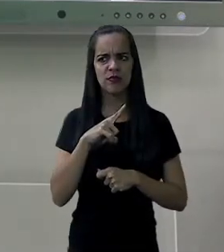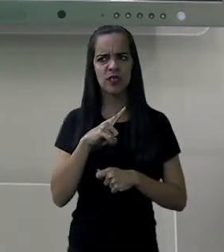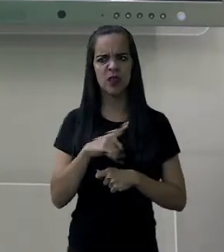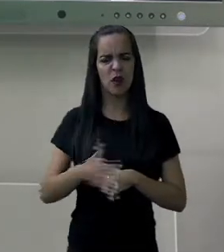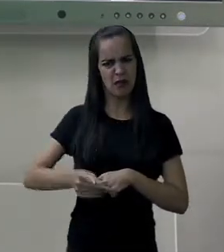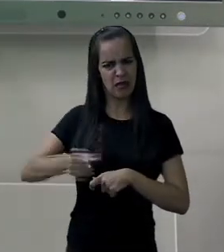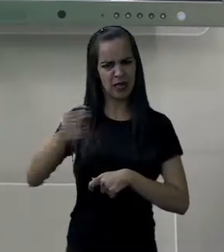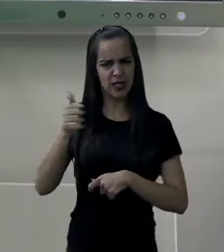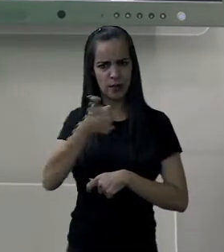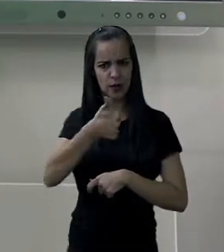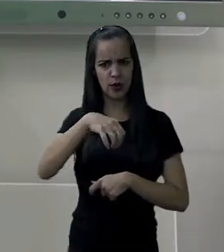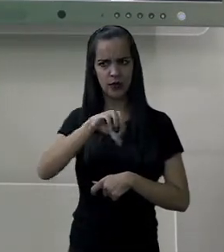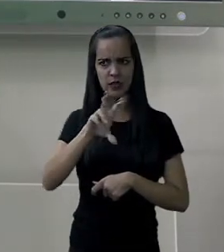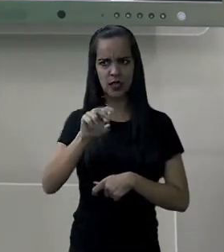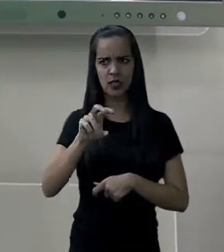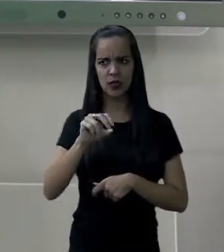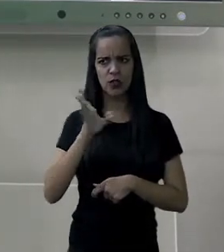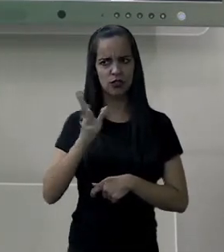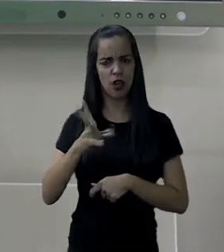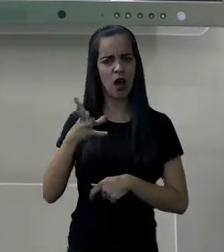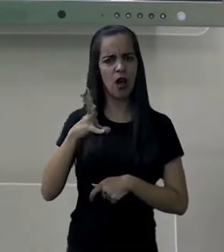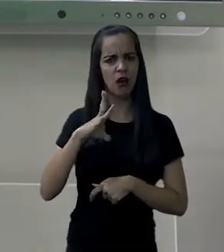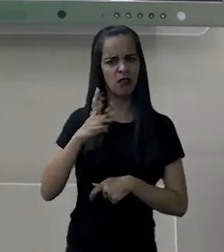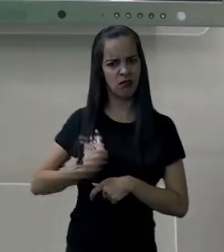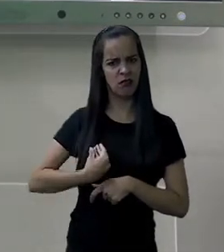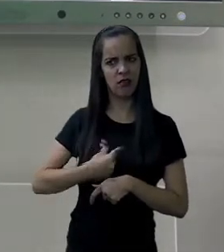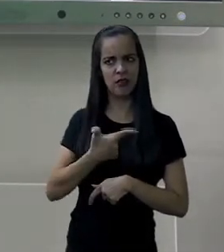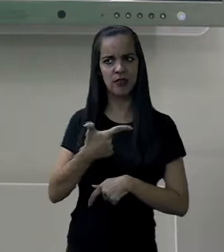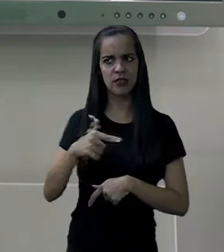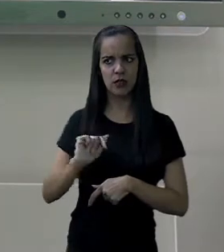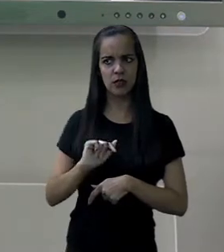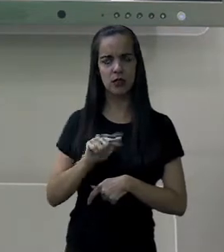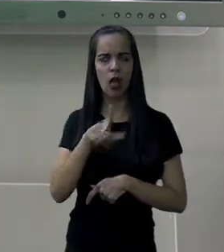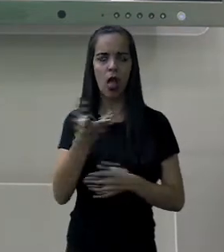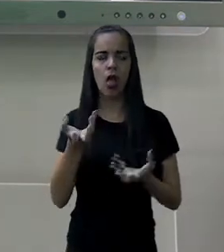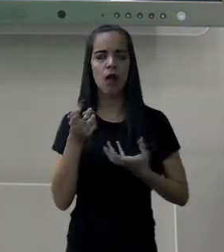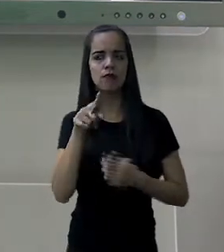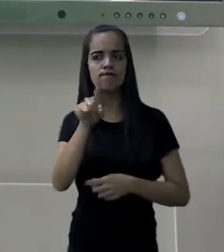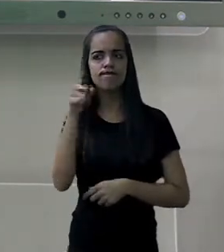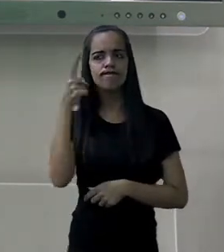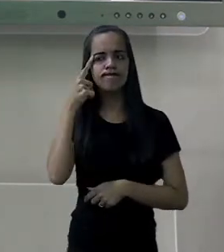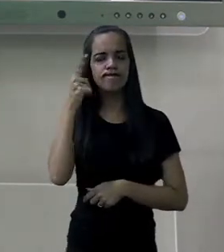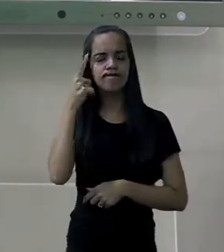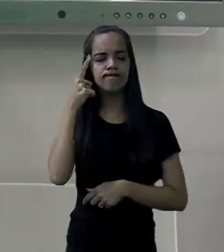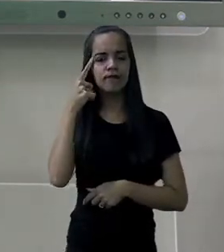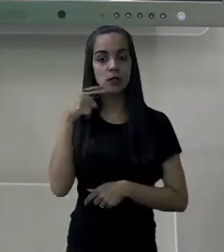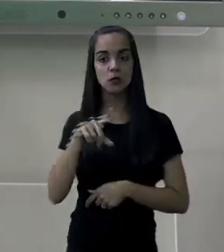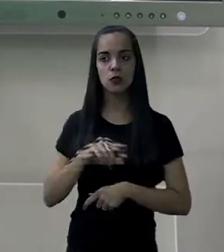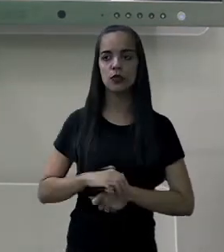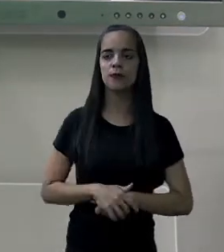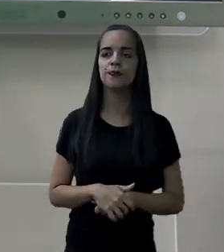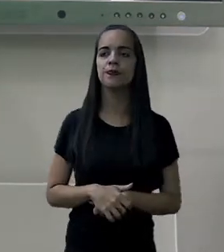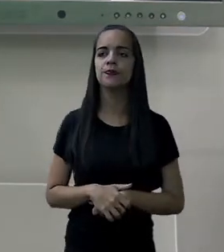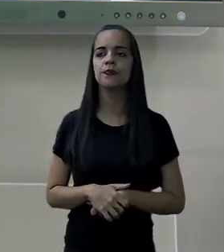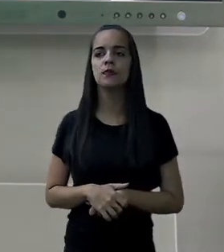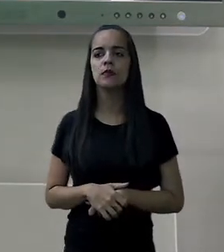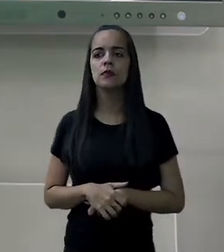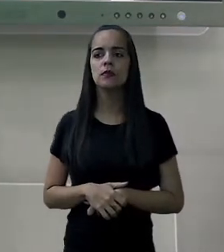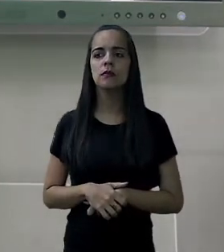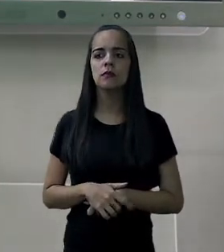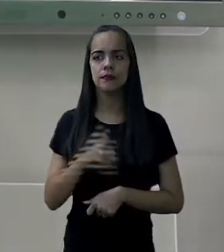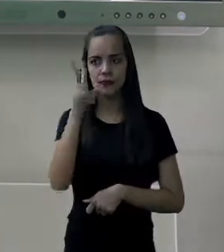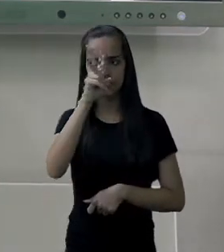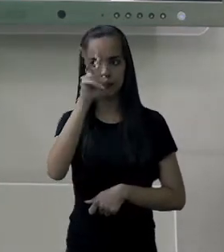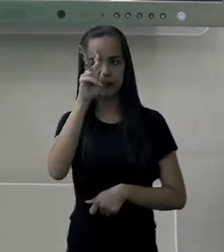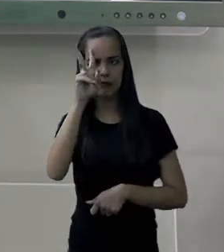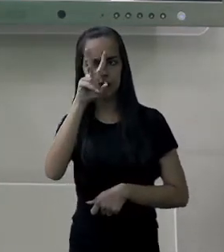desde 1900? Não. Eu quero que você pense um pouquinho aí, tá bom?